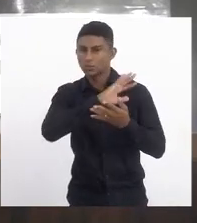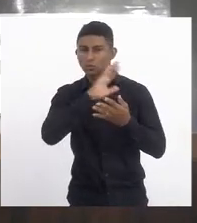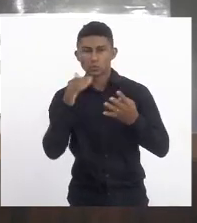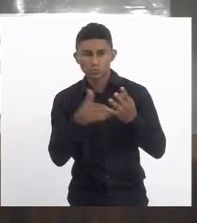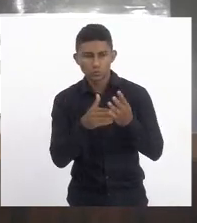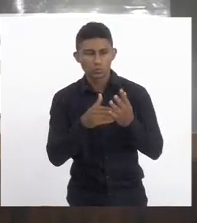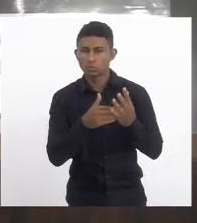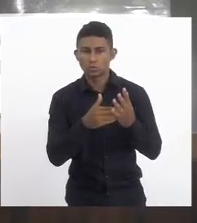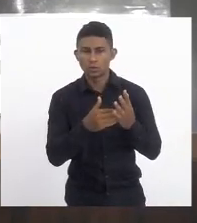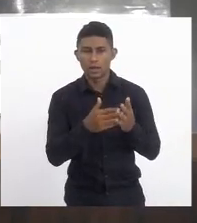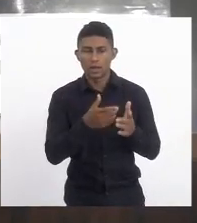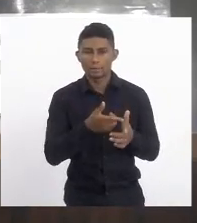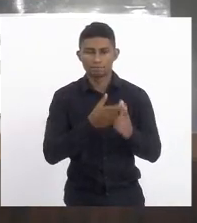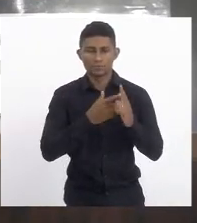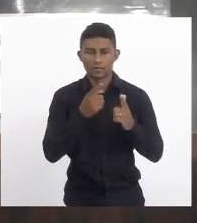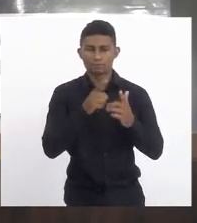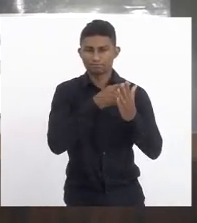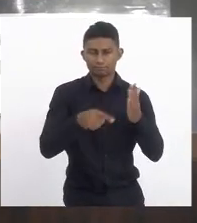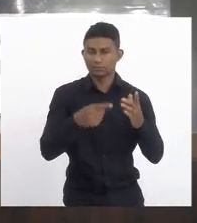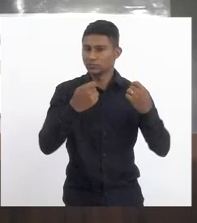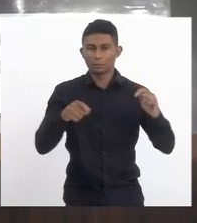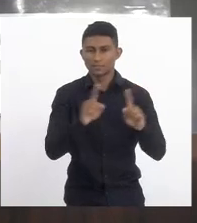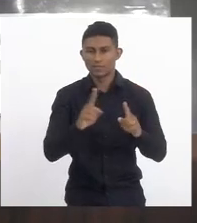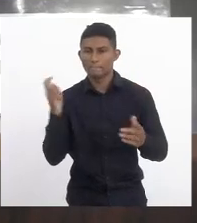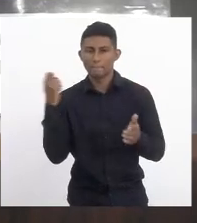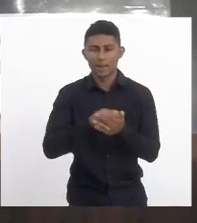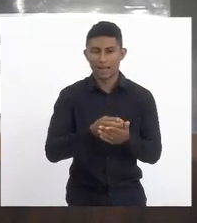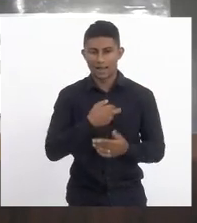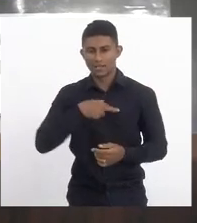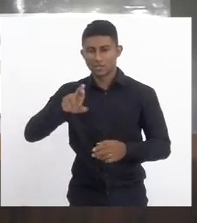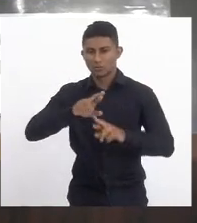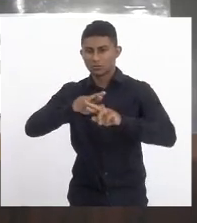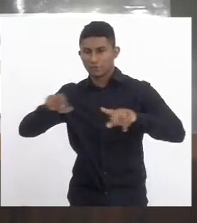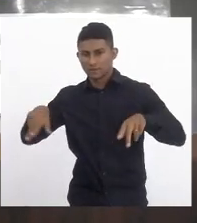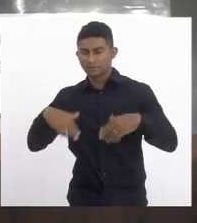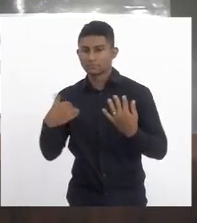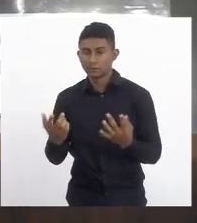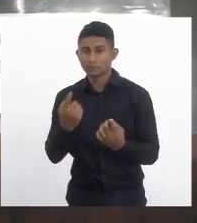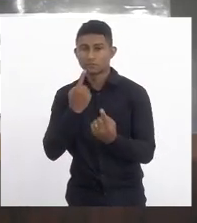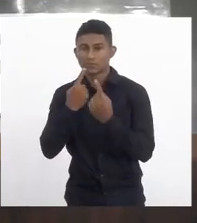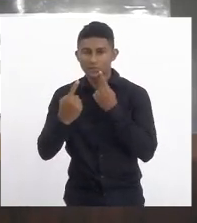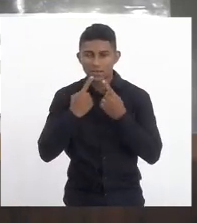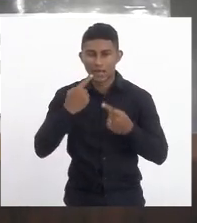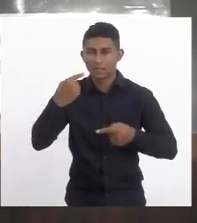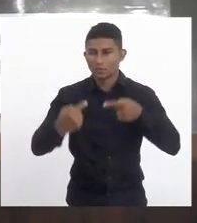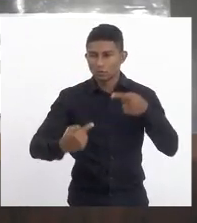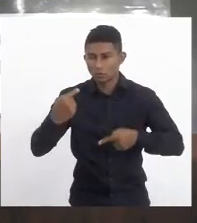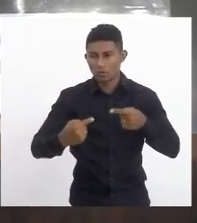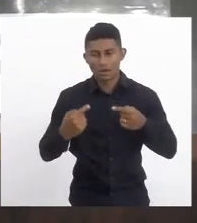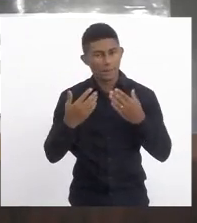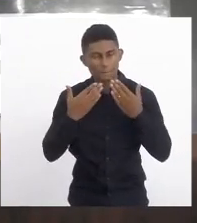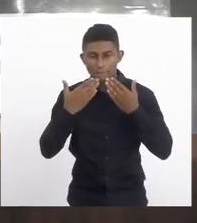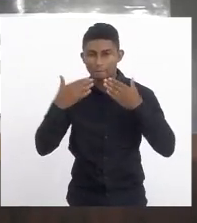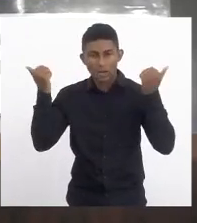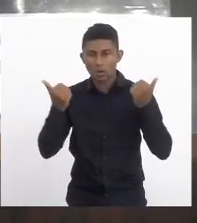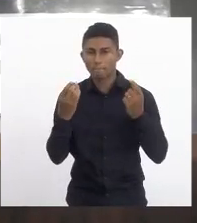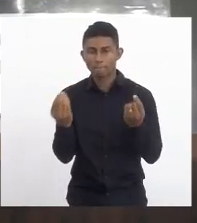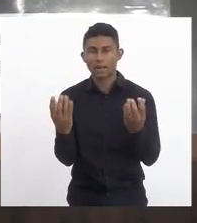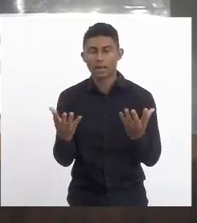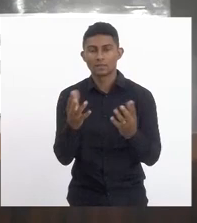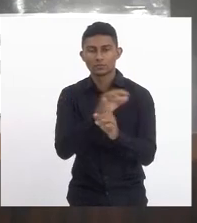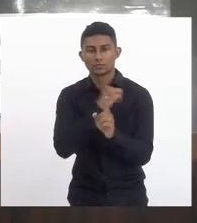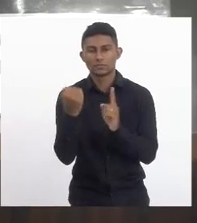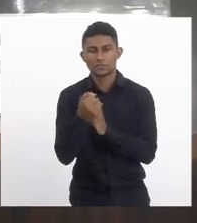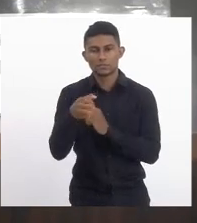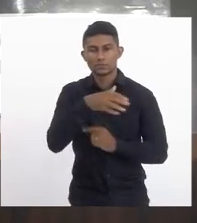beneficentes de assistência social. O diálogo é sempre o melhor caminho para a construção de uma sociedade. E